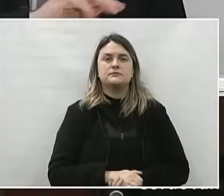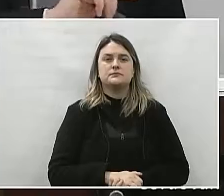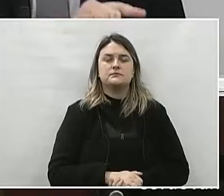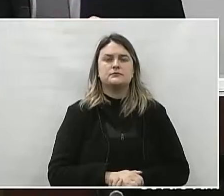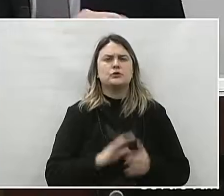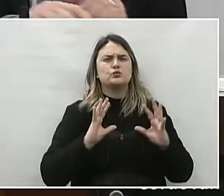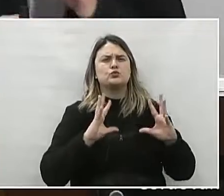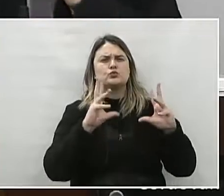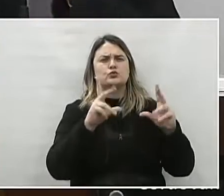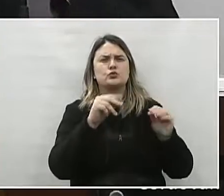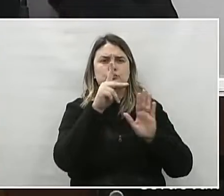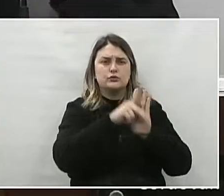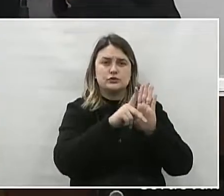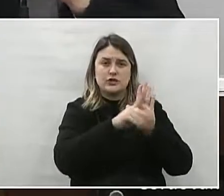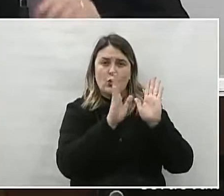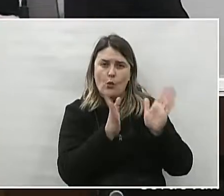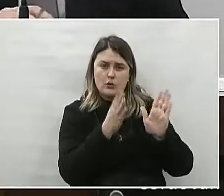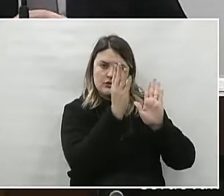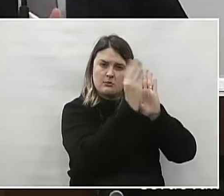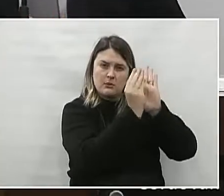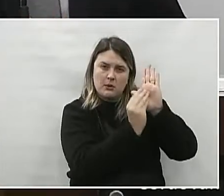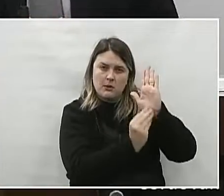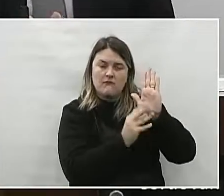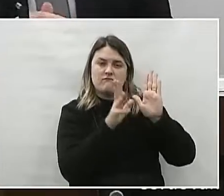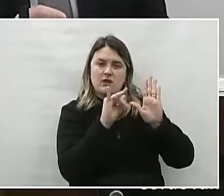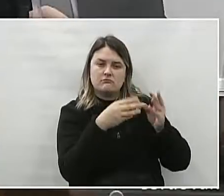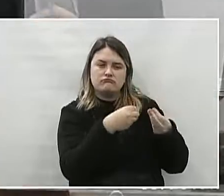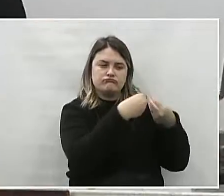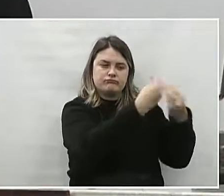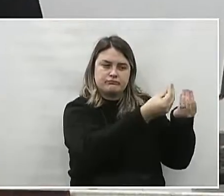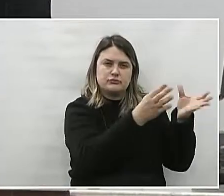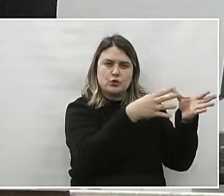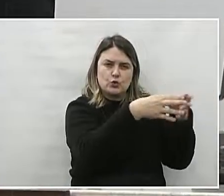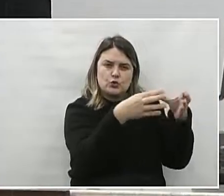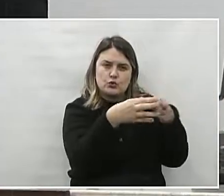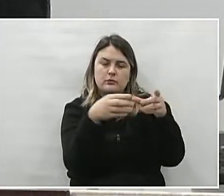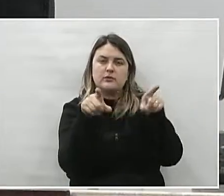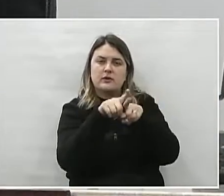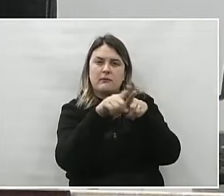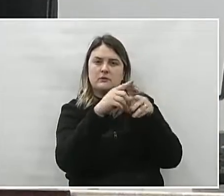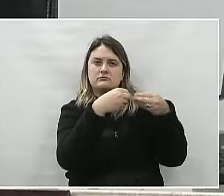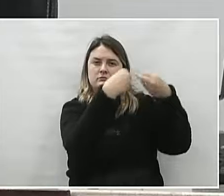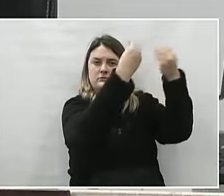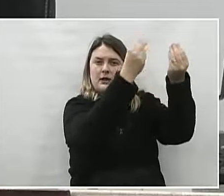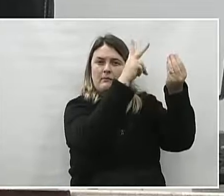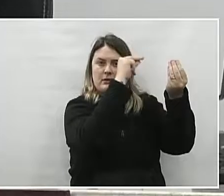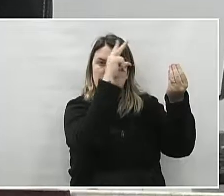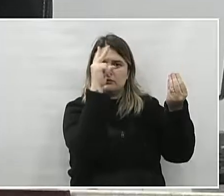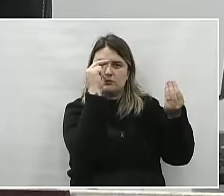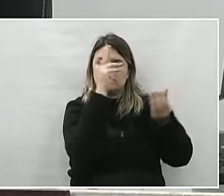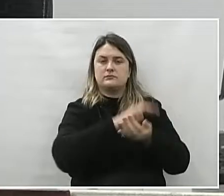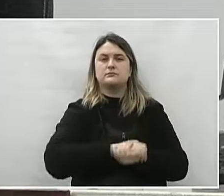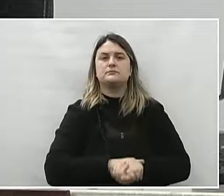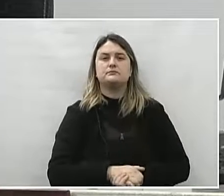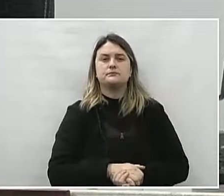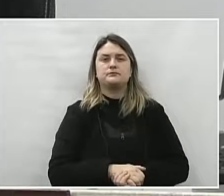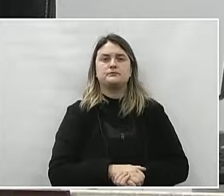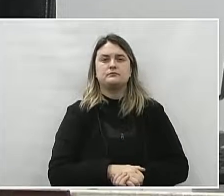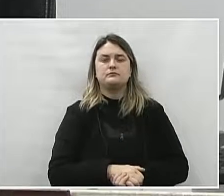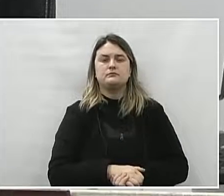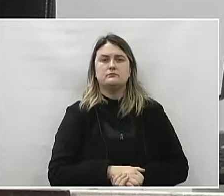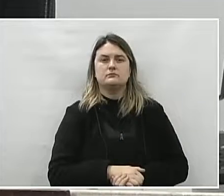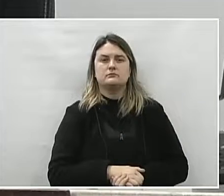Os projetos que deram entrada seguirão as devidas comissões e as indicações serão remetidas aos órgãos competentes.